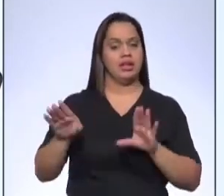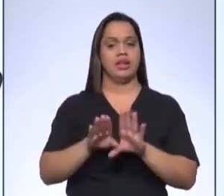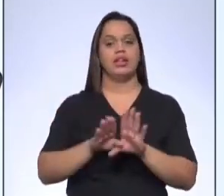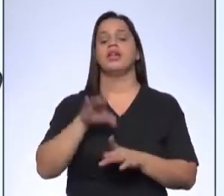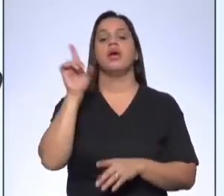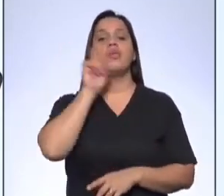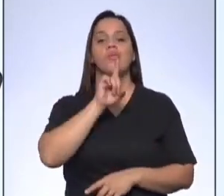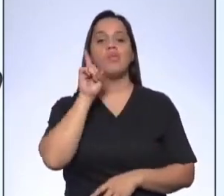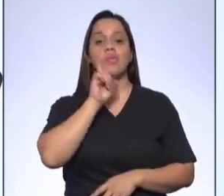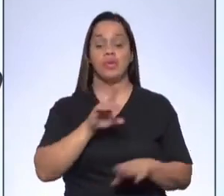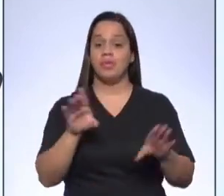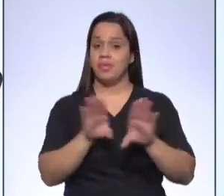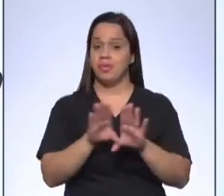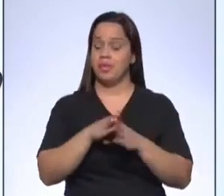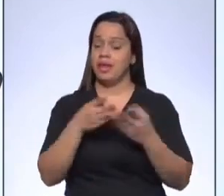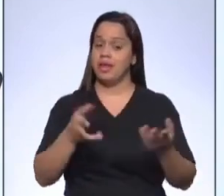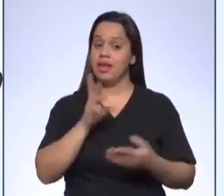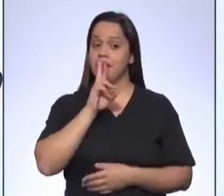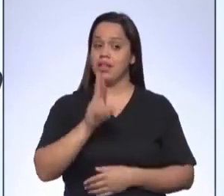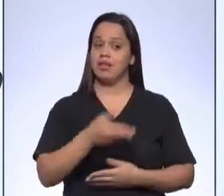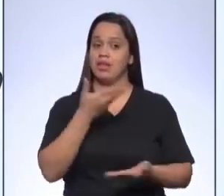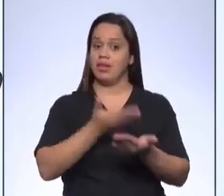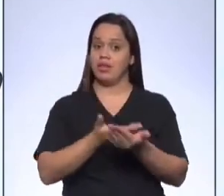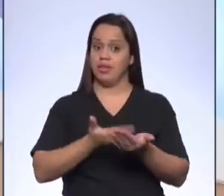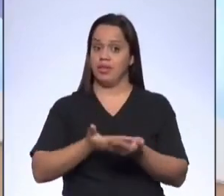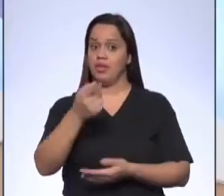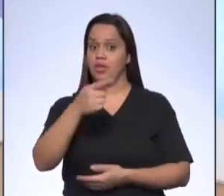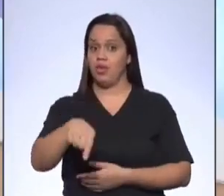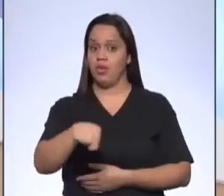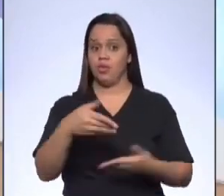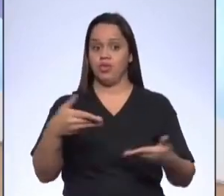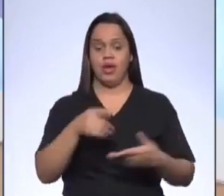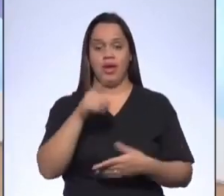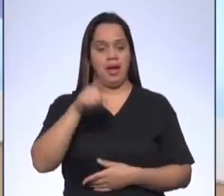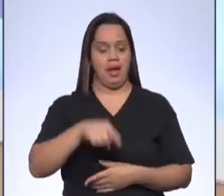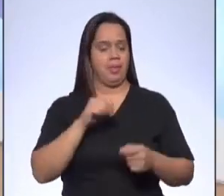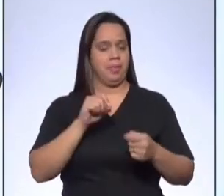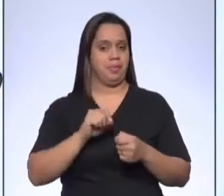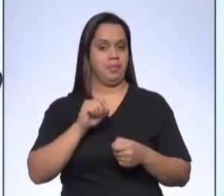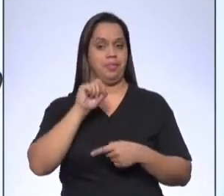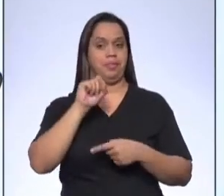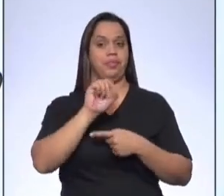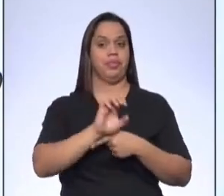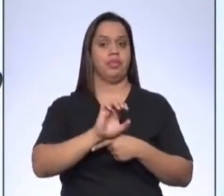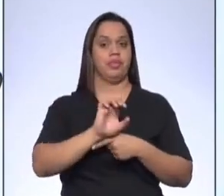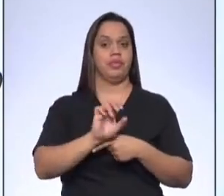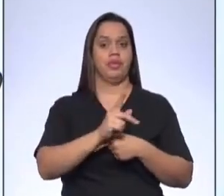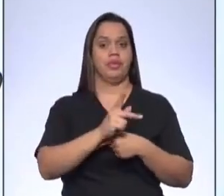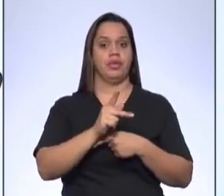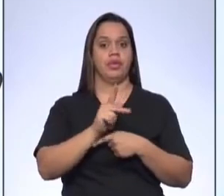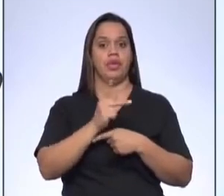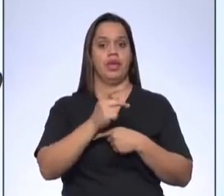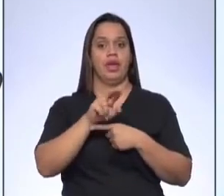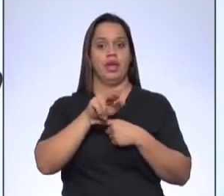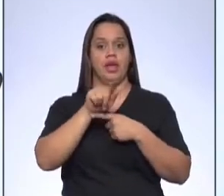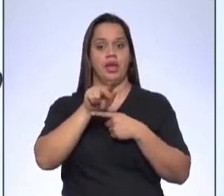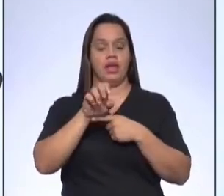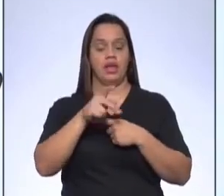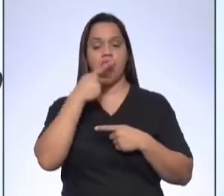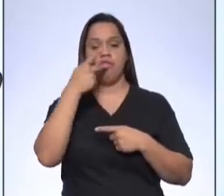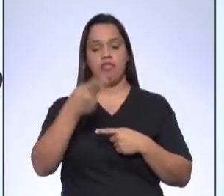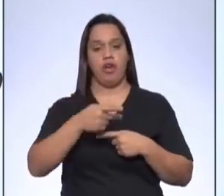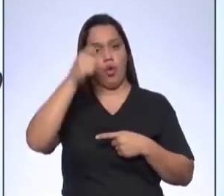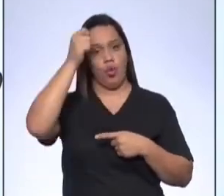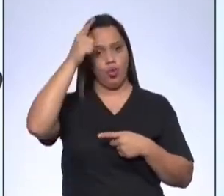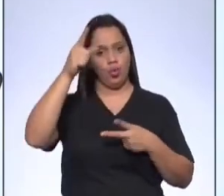as respostas dos nossos estudantes no chat. Vamos lá. O Henrique, ele disse que representa a cultura, o João Pedro,